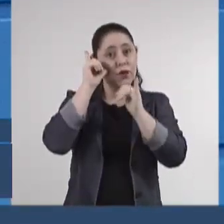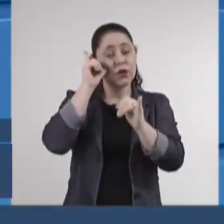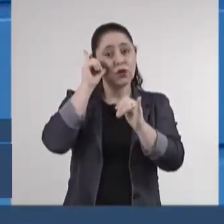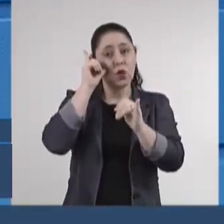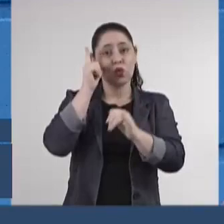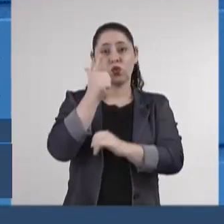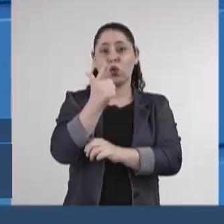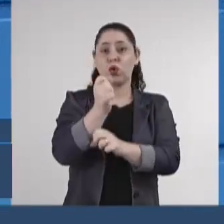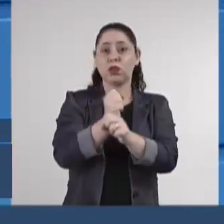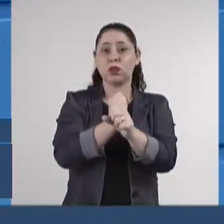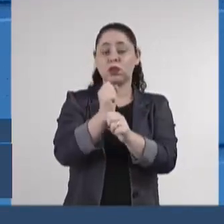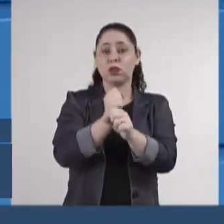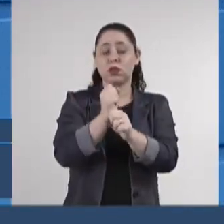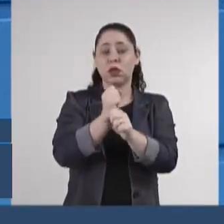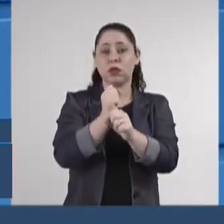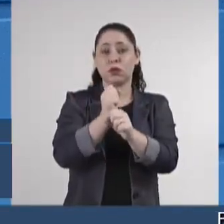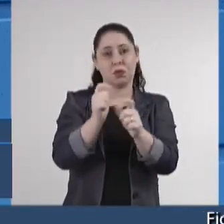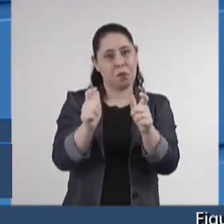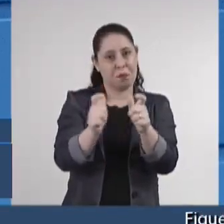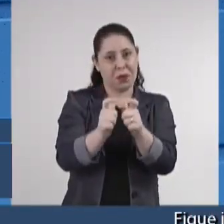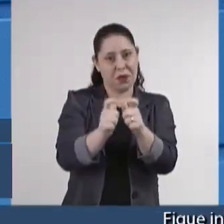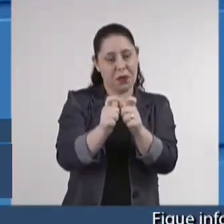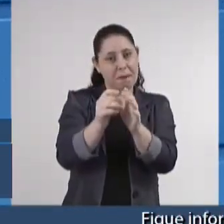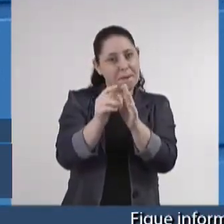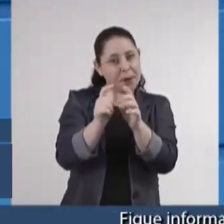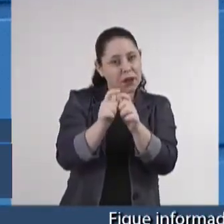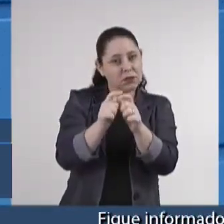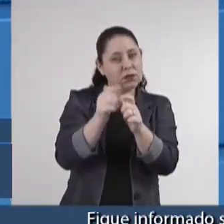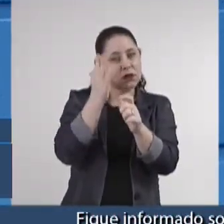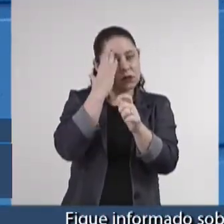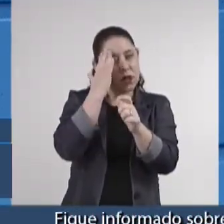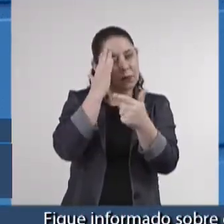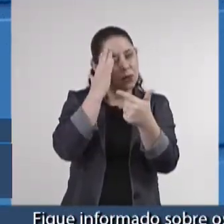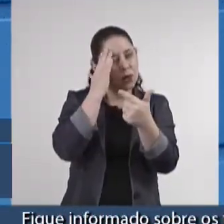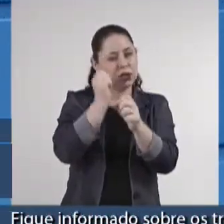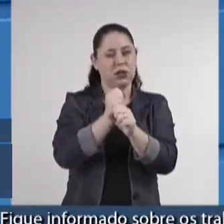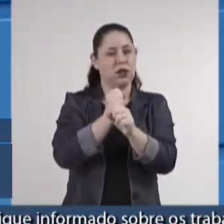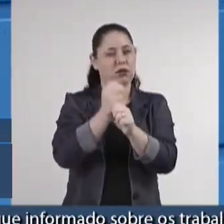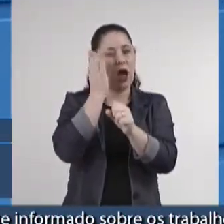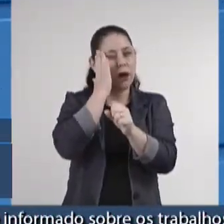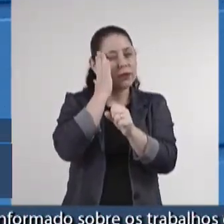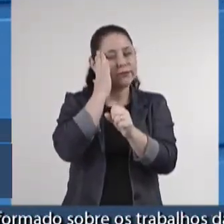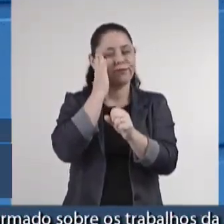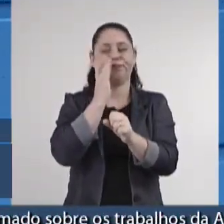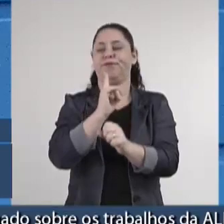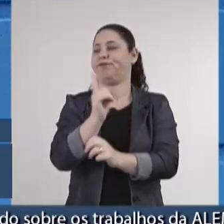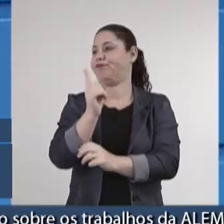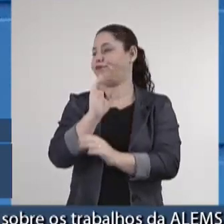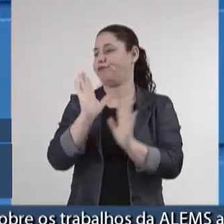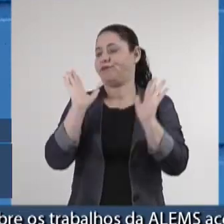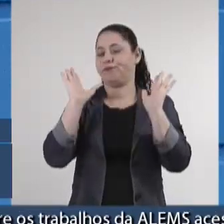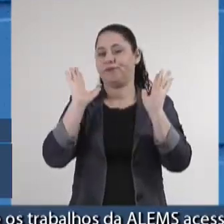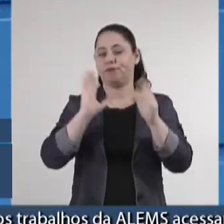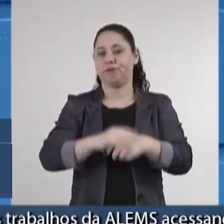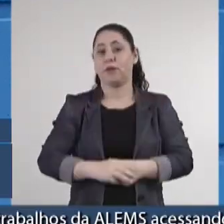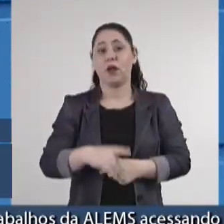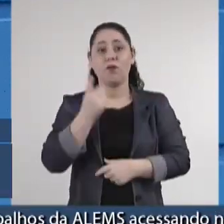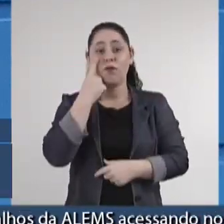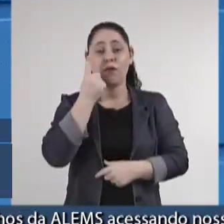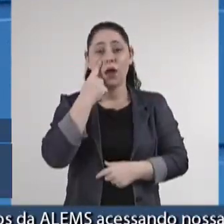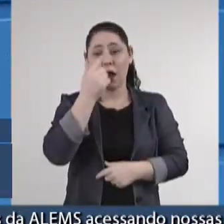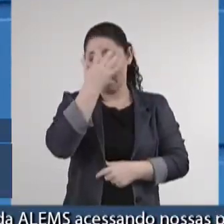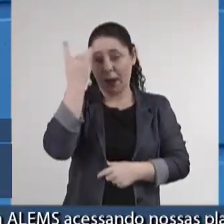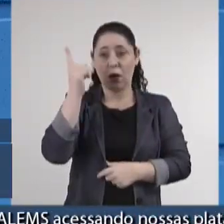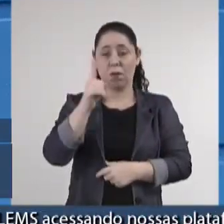continuar por 2 anos, no mínimo, né? Porque a gente sabe que isso não vai ser só 2 anos. É, vendo